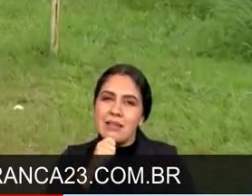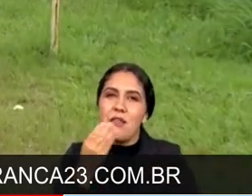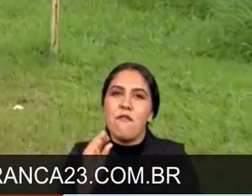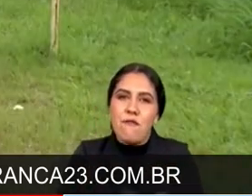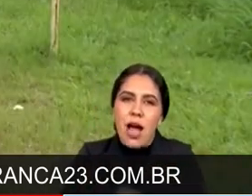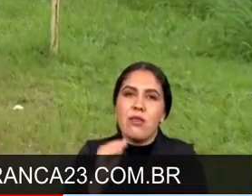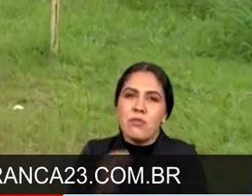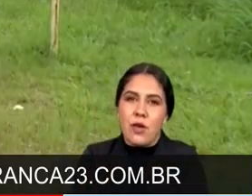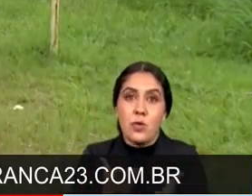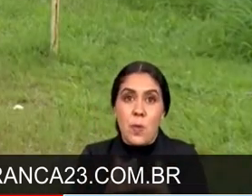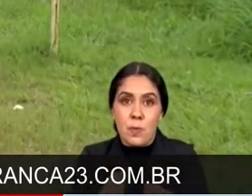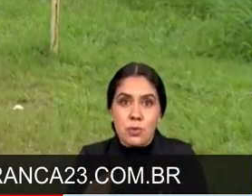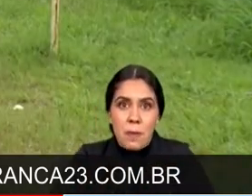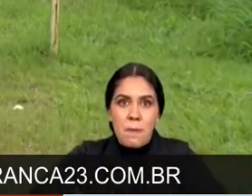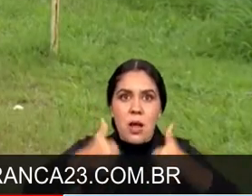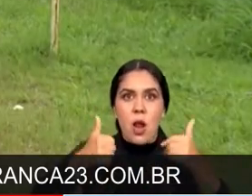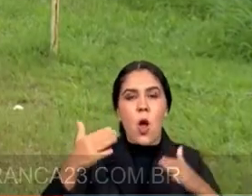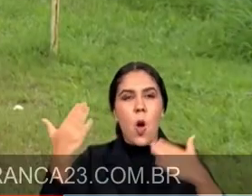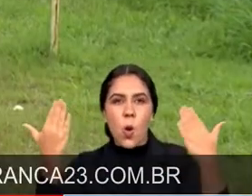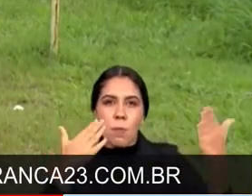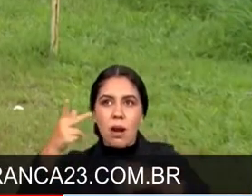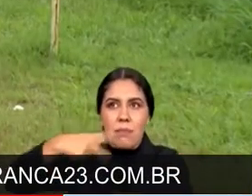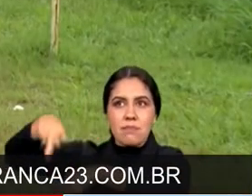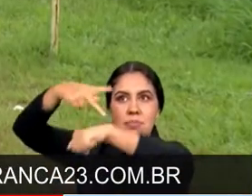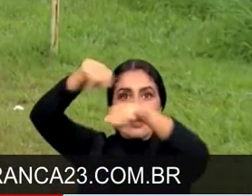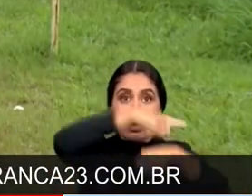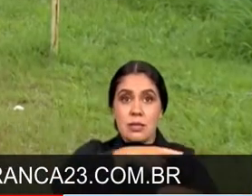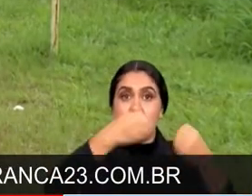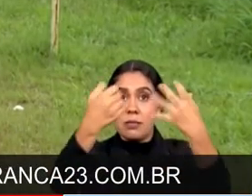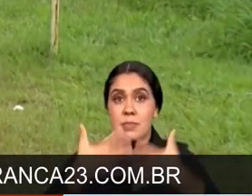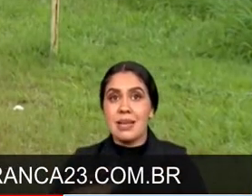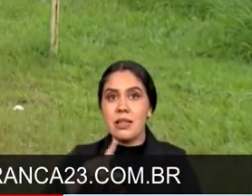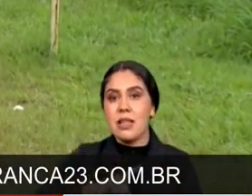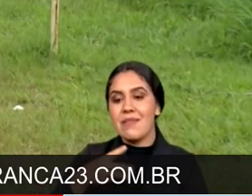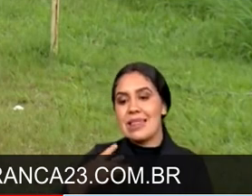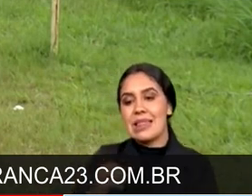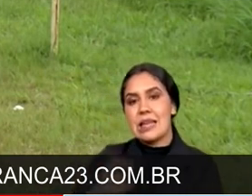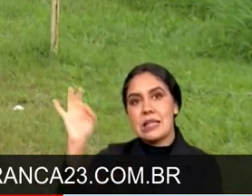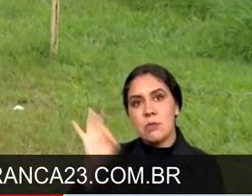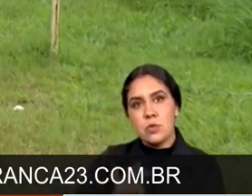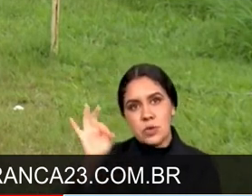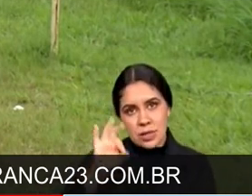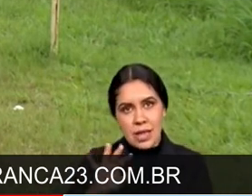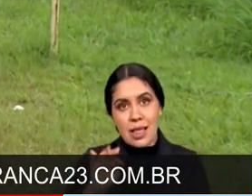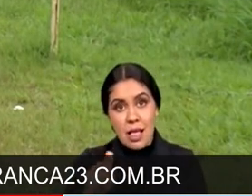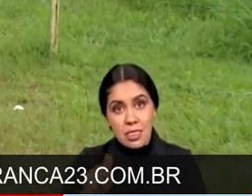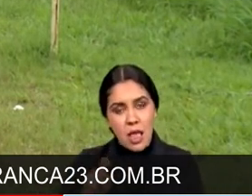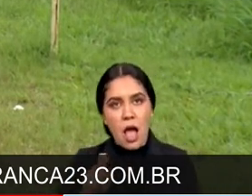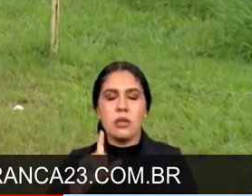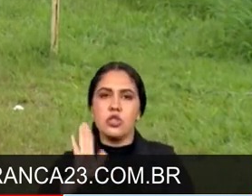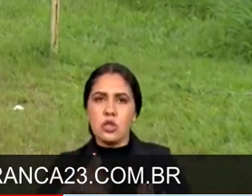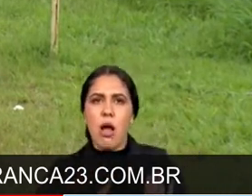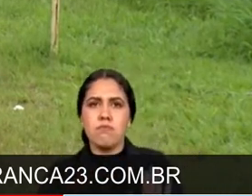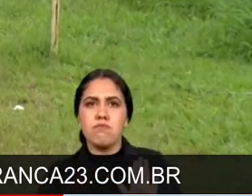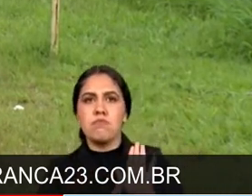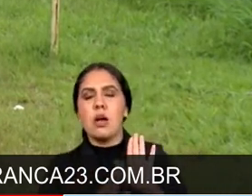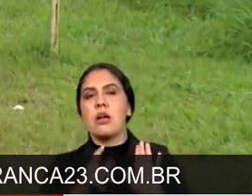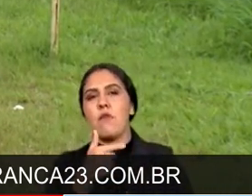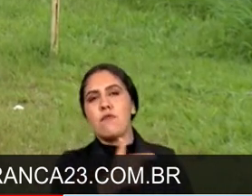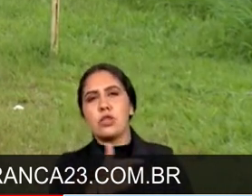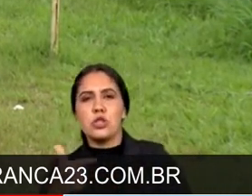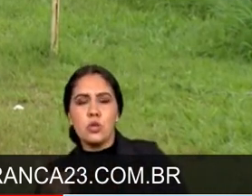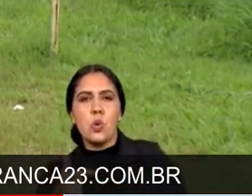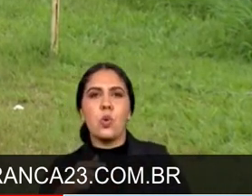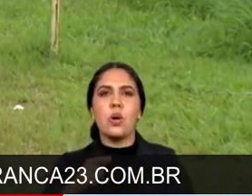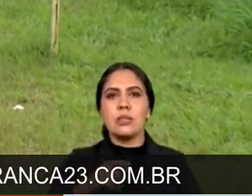países. Houve uma queda dessa taxa em torno de 30%. Né? A gente já chegou com essa taxa de 22 mortes por 100